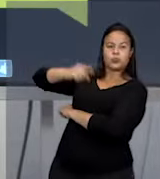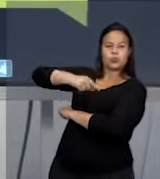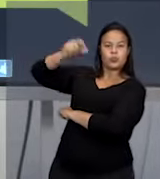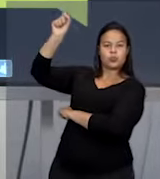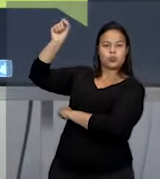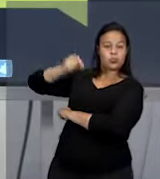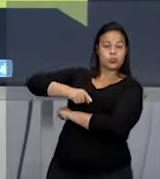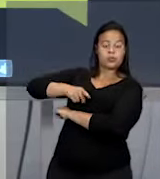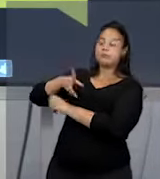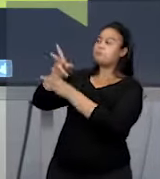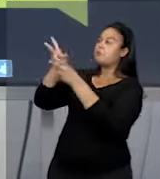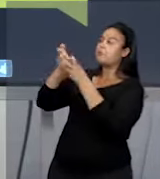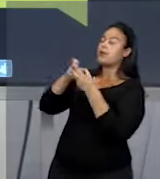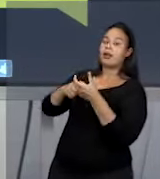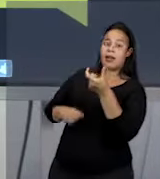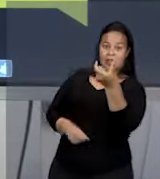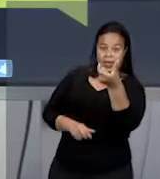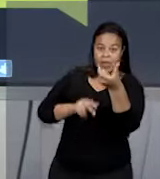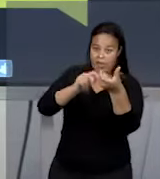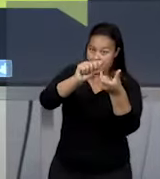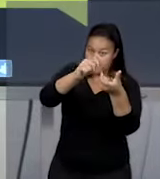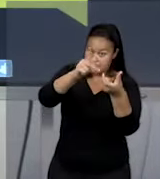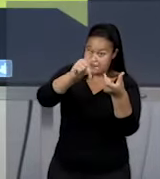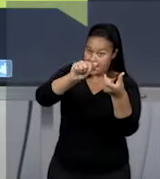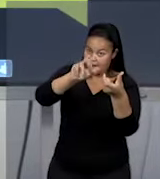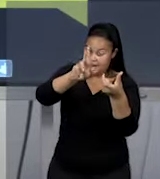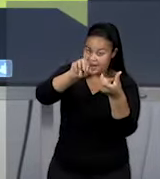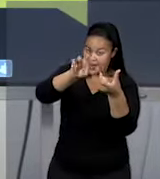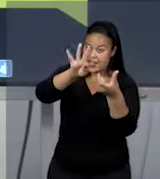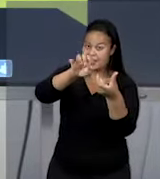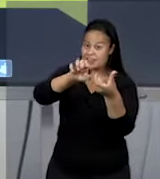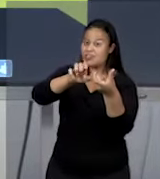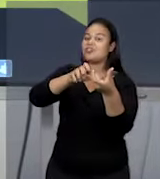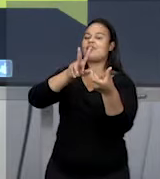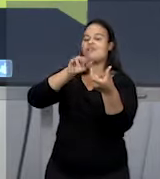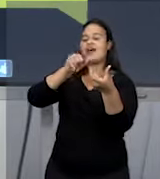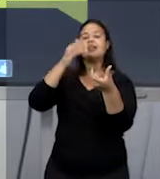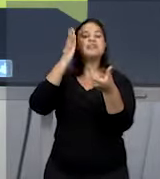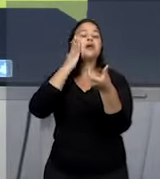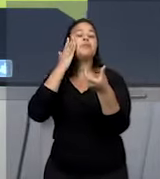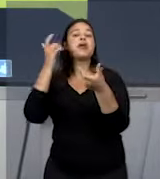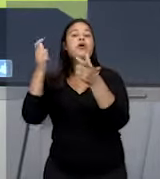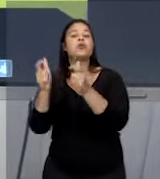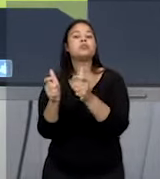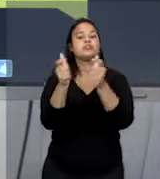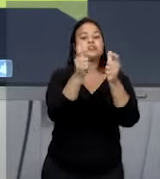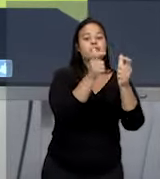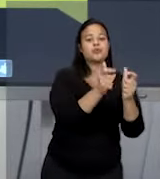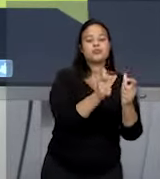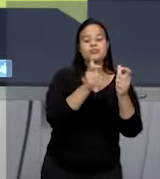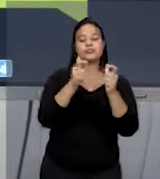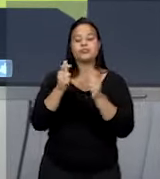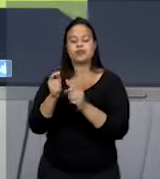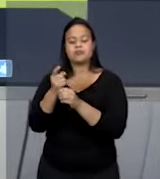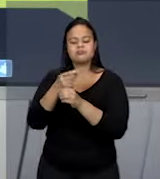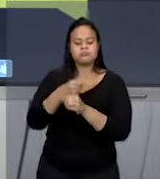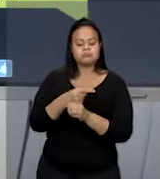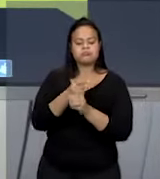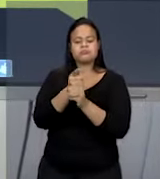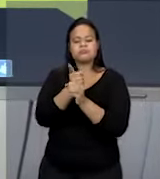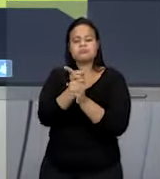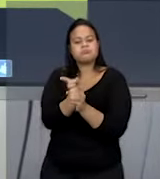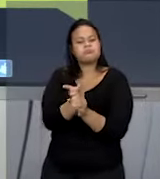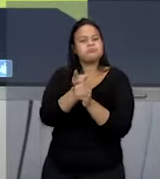movimento aparente do Sol, vai nos dar a orientação de onde é o leste e de onde é